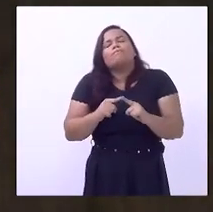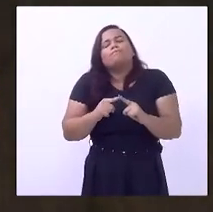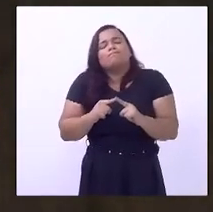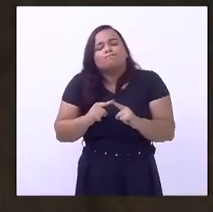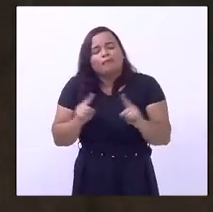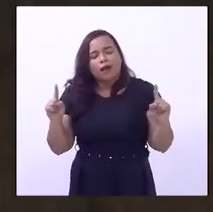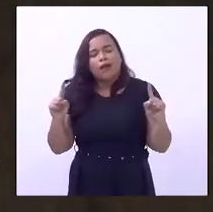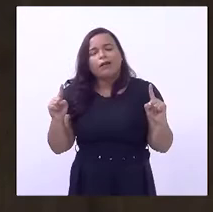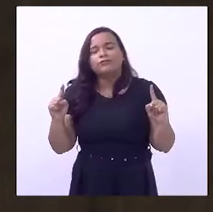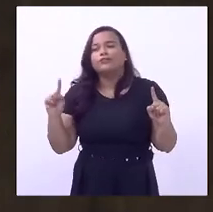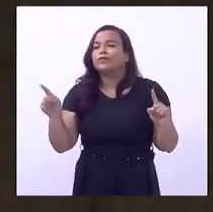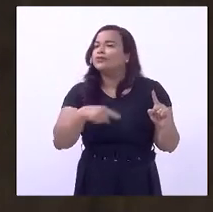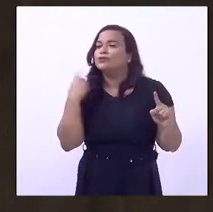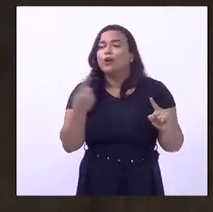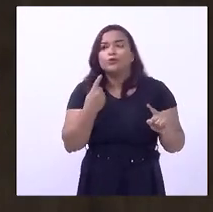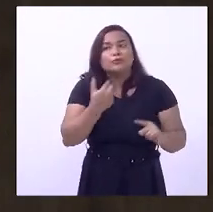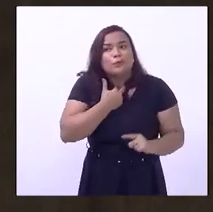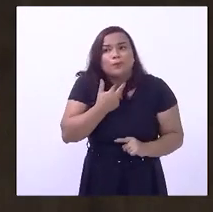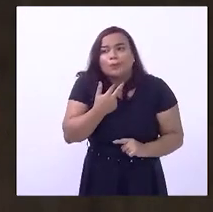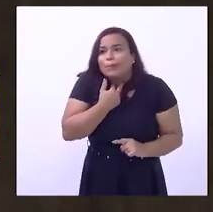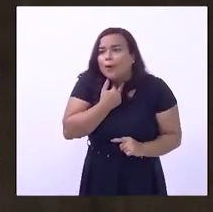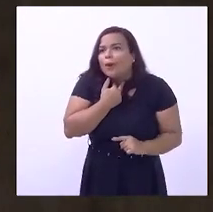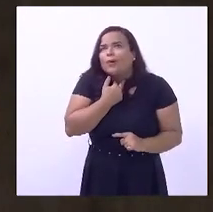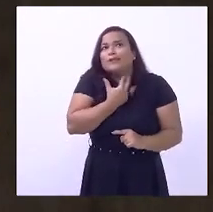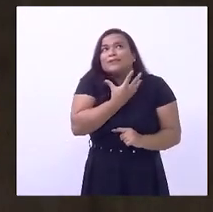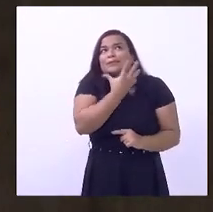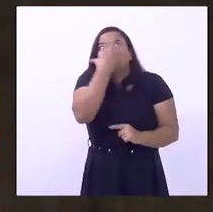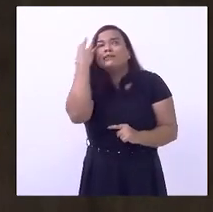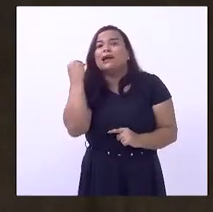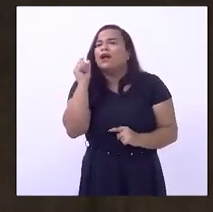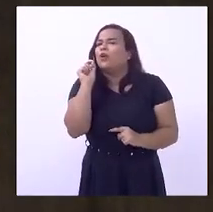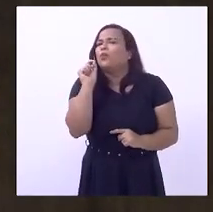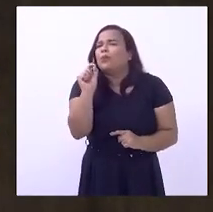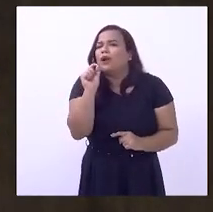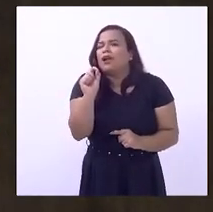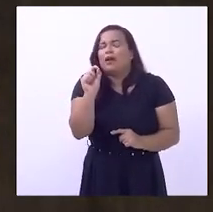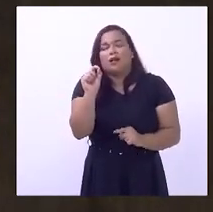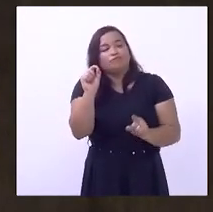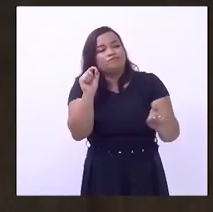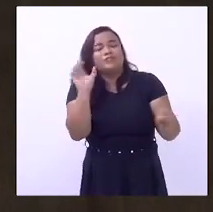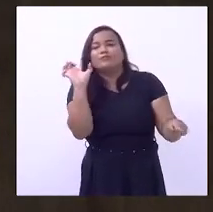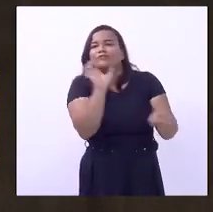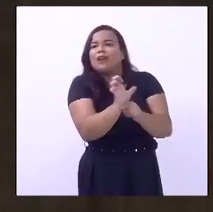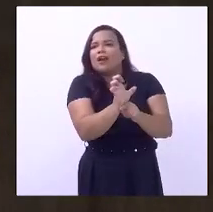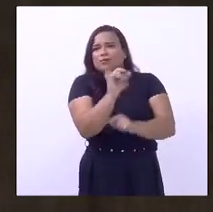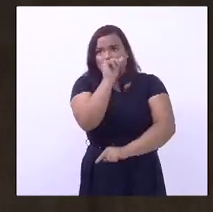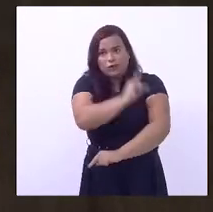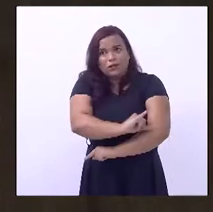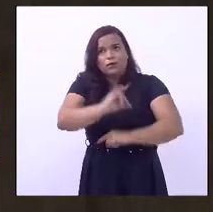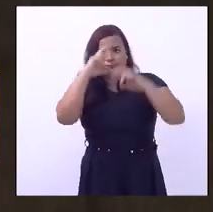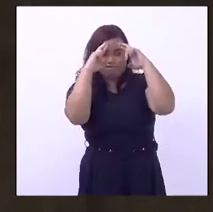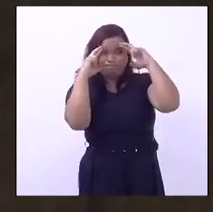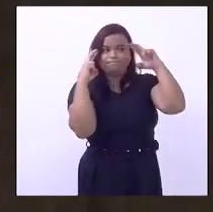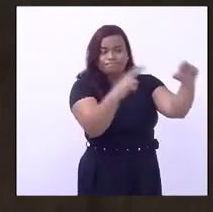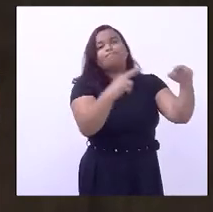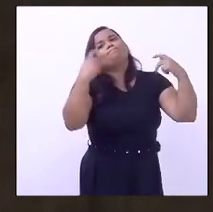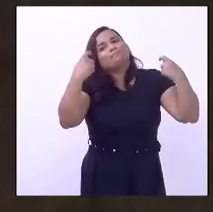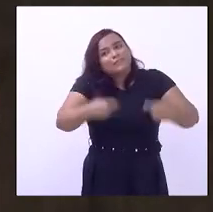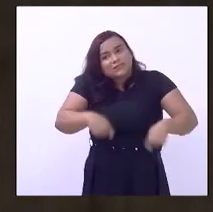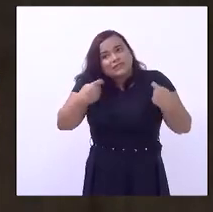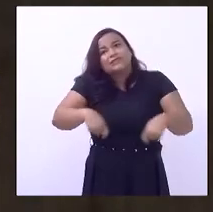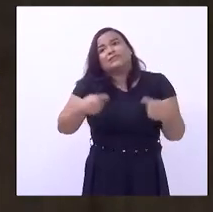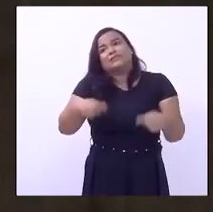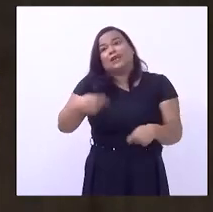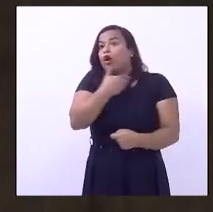não podemos, por uma questão de respeito com o Estado do Rio de Janeiro. Governos passam,